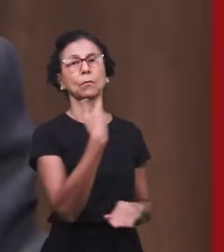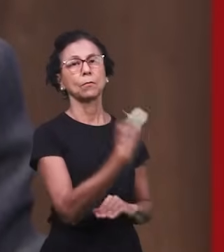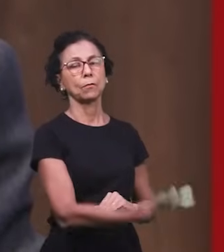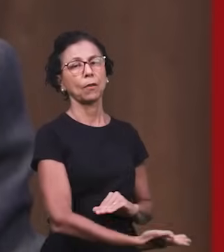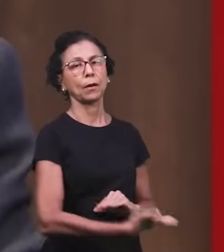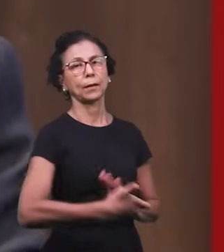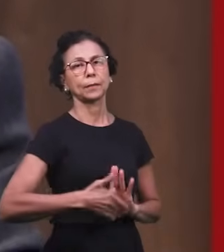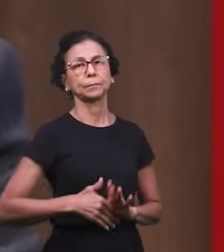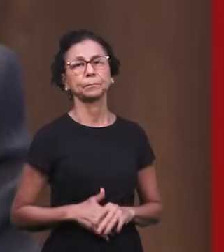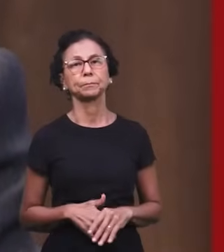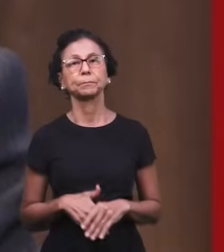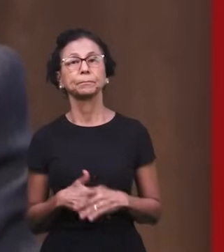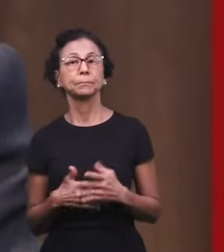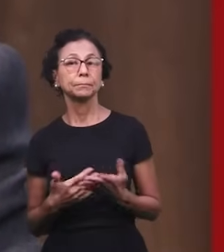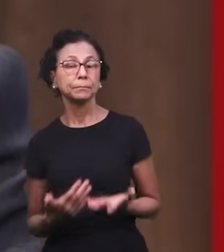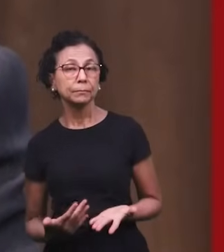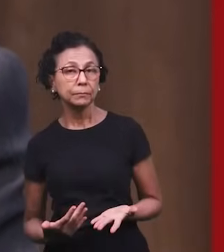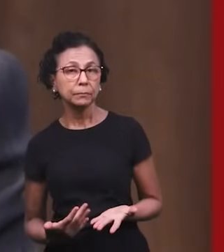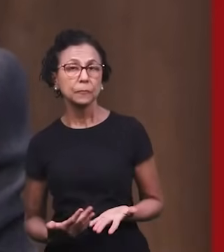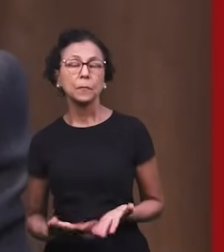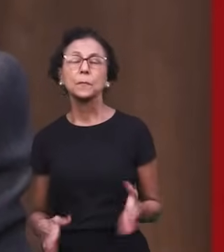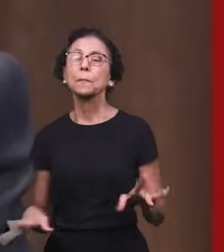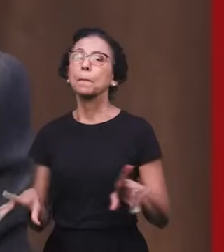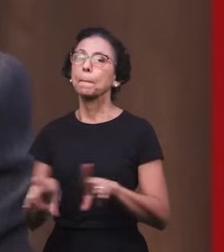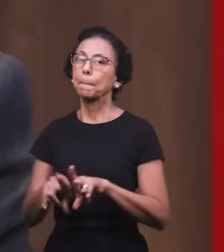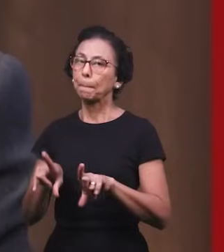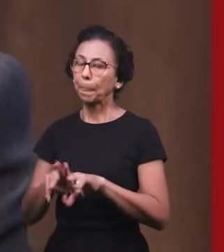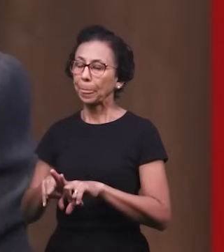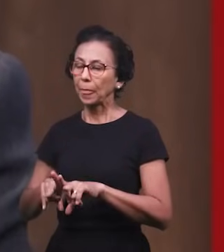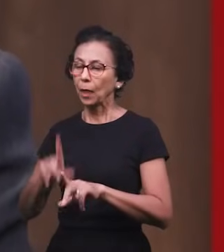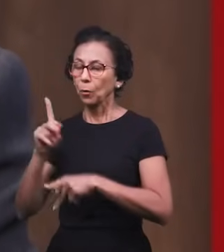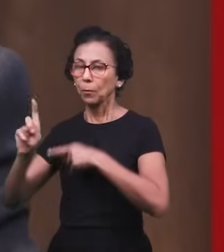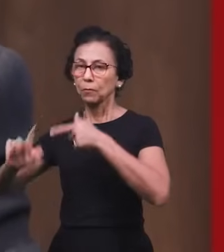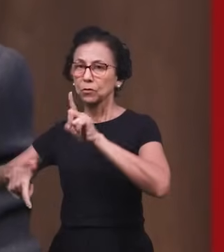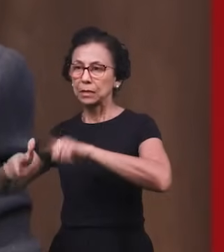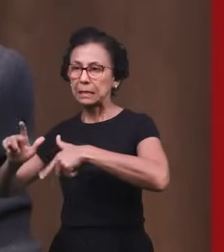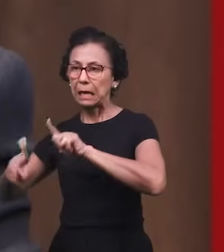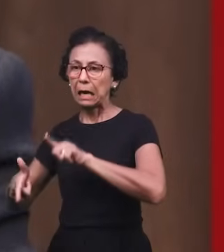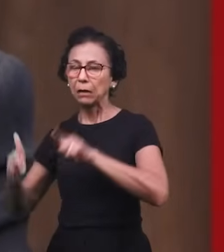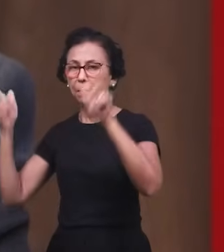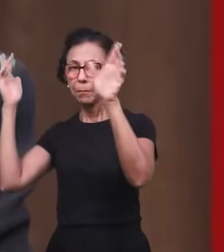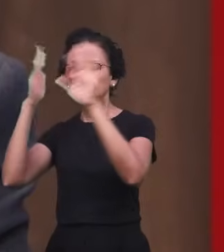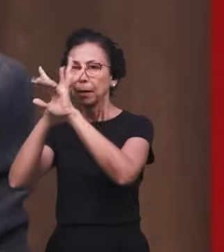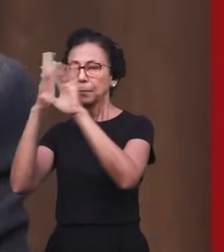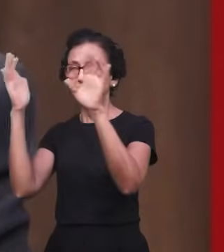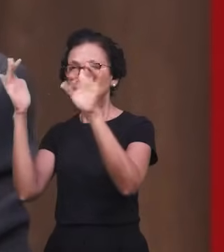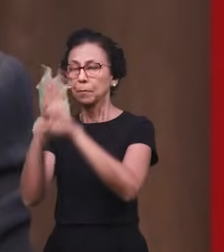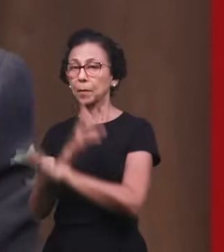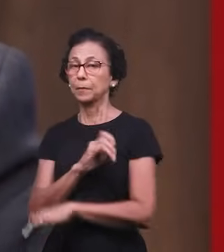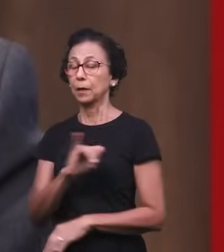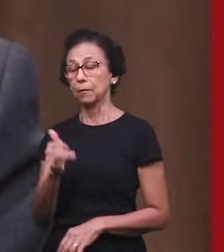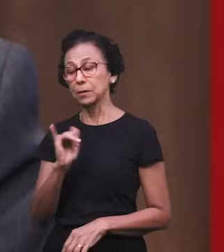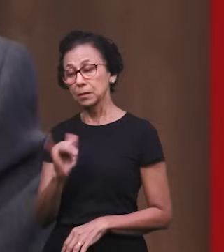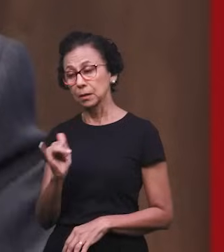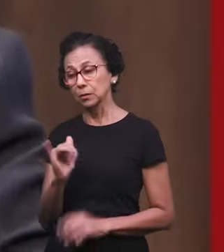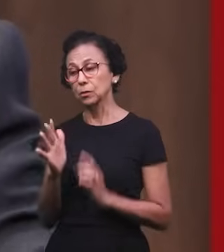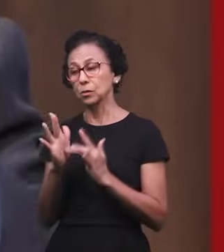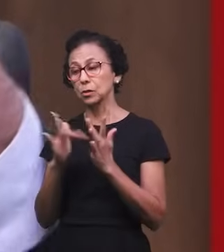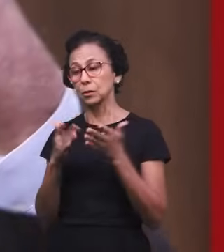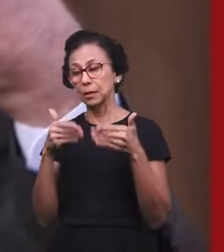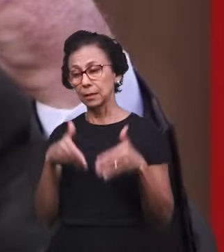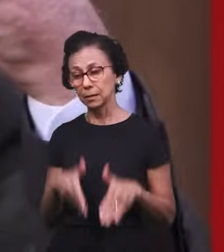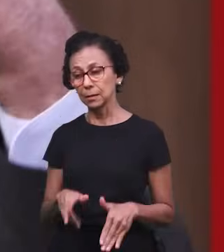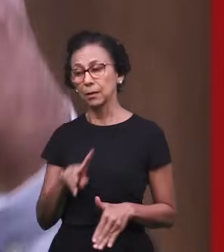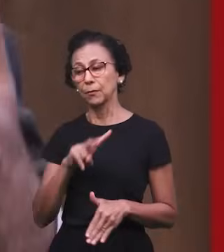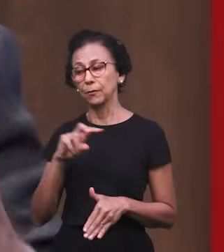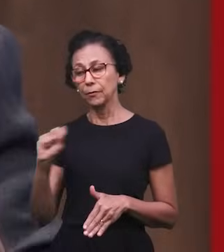O arrebatamento vai acontecer da mesma maneira, ou seja, vai ser no abrir e fechar de olhos, a igreja